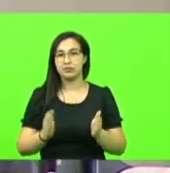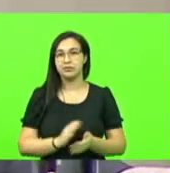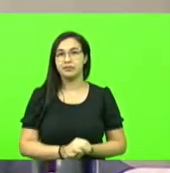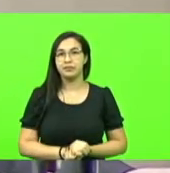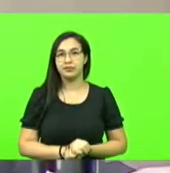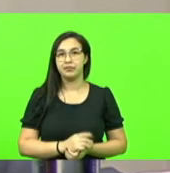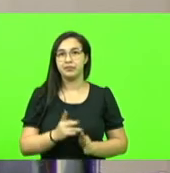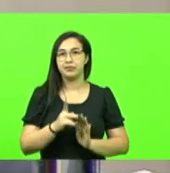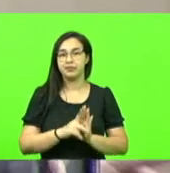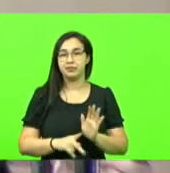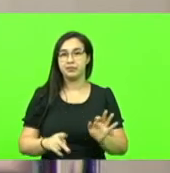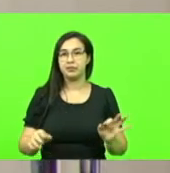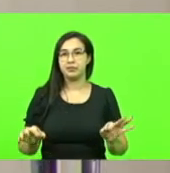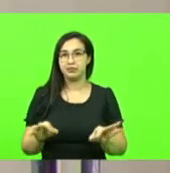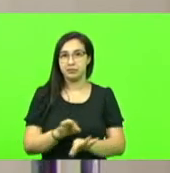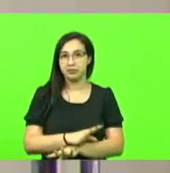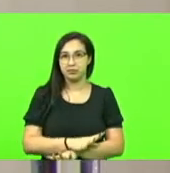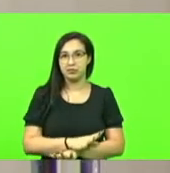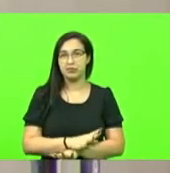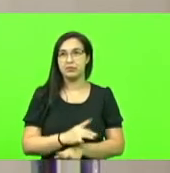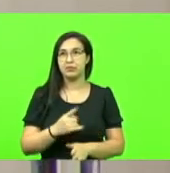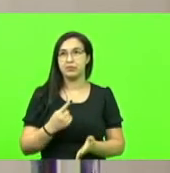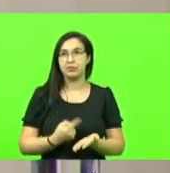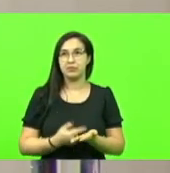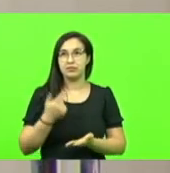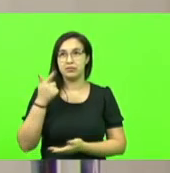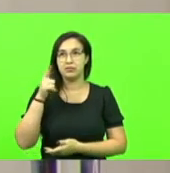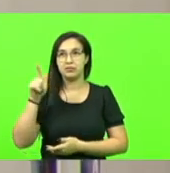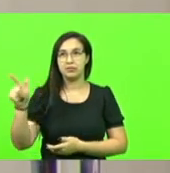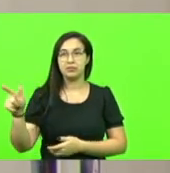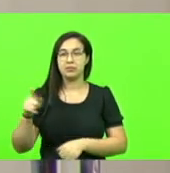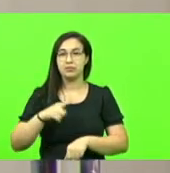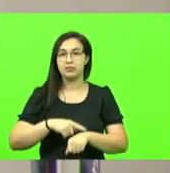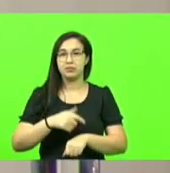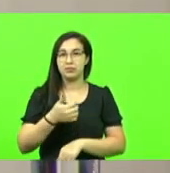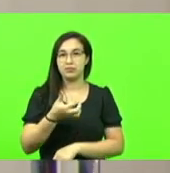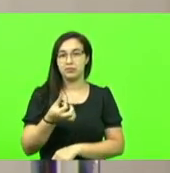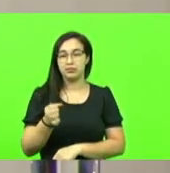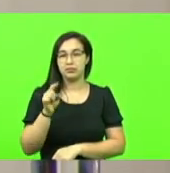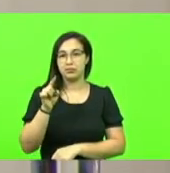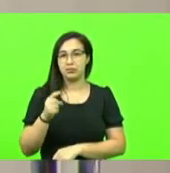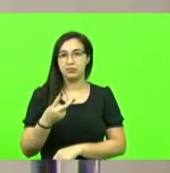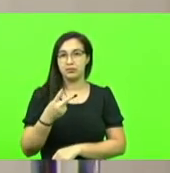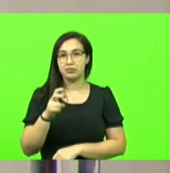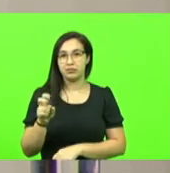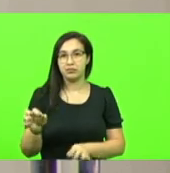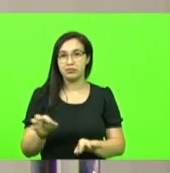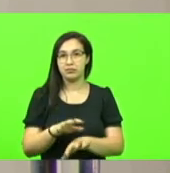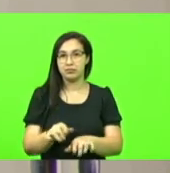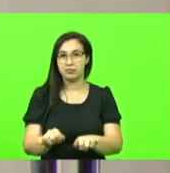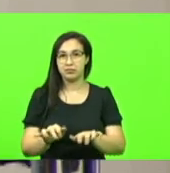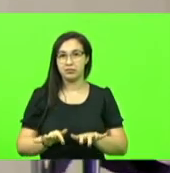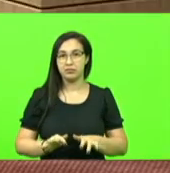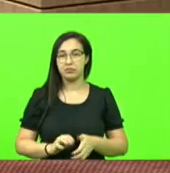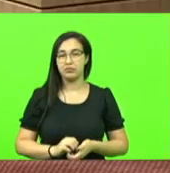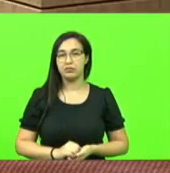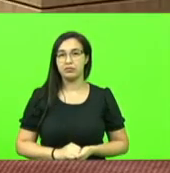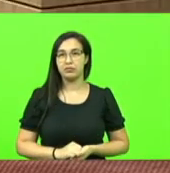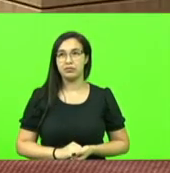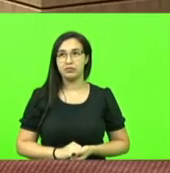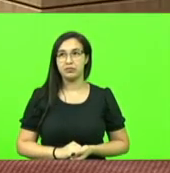presidência encerra a presente sessão e convoca outra extraordinária para as 16h25. Está encerrada a presente sessão.